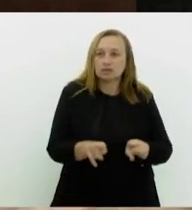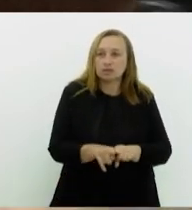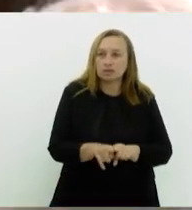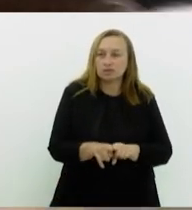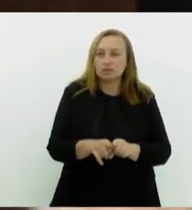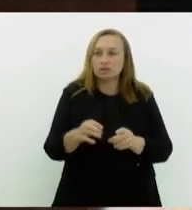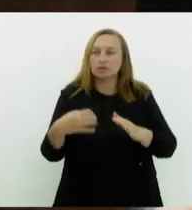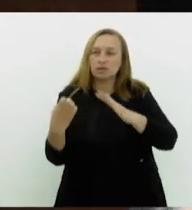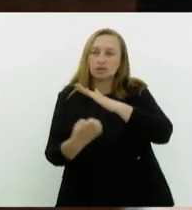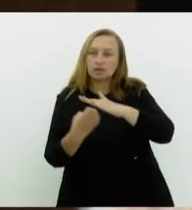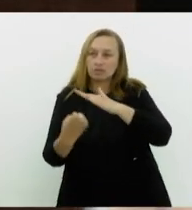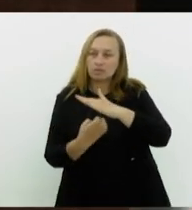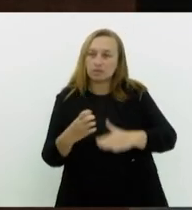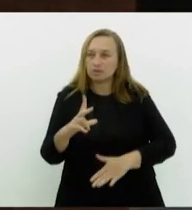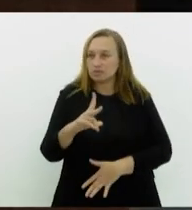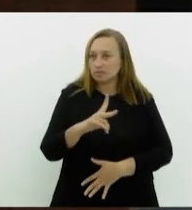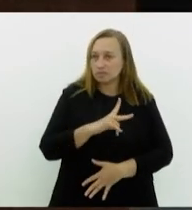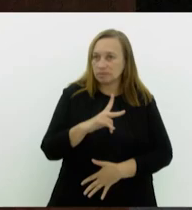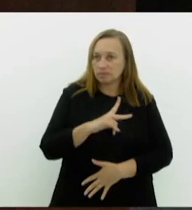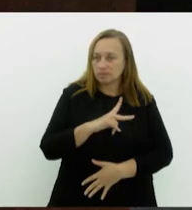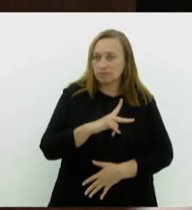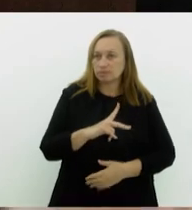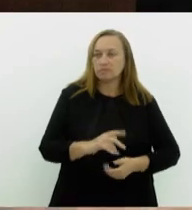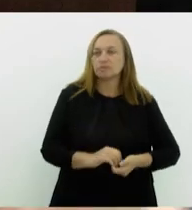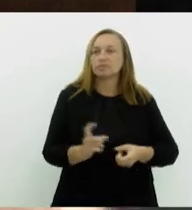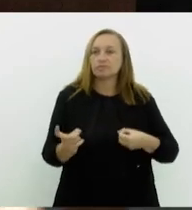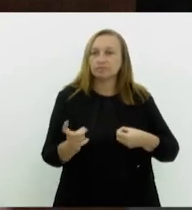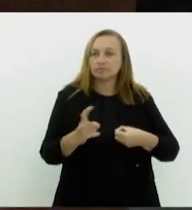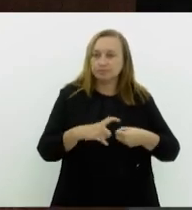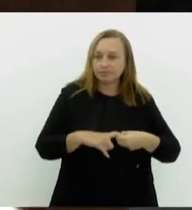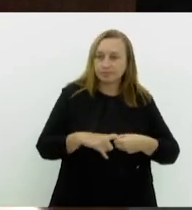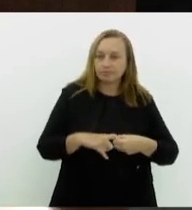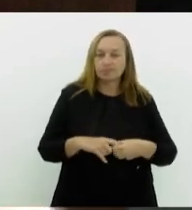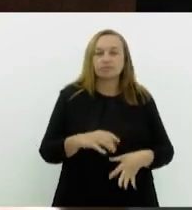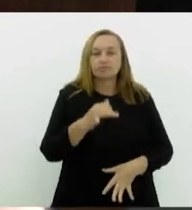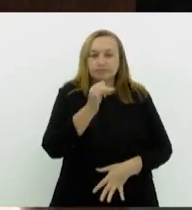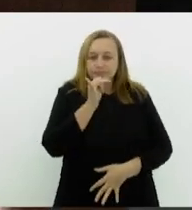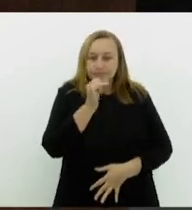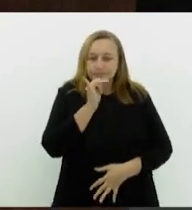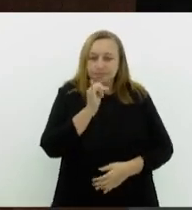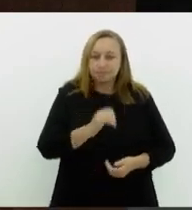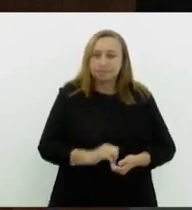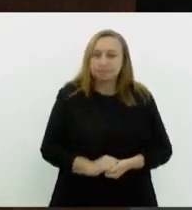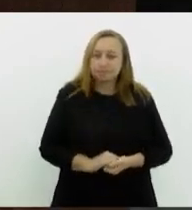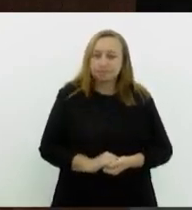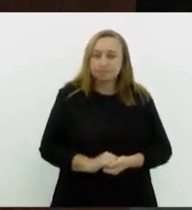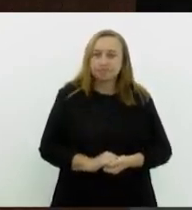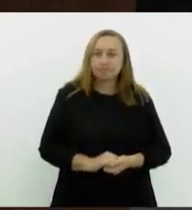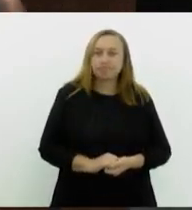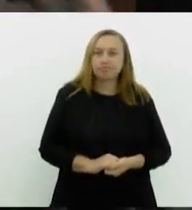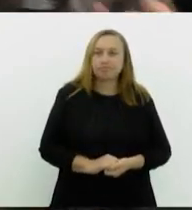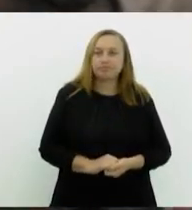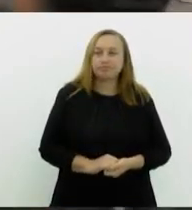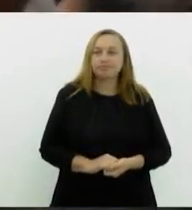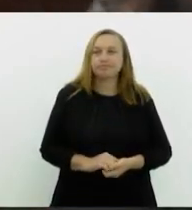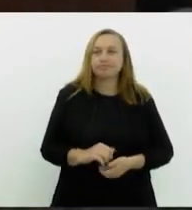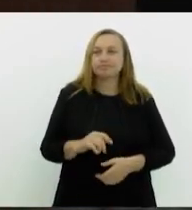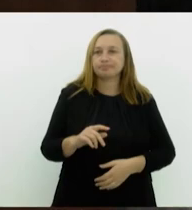organizações não governamentais, possibilitando, por exemplo, que a Mitra Diocesana de